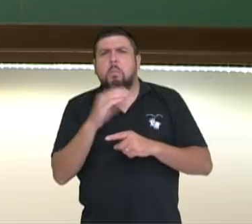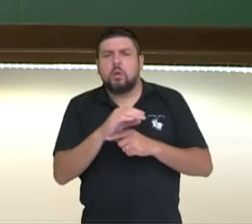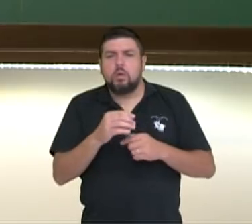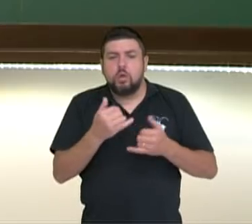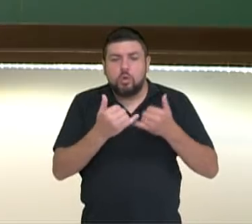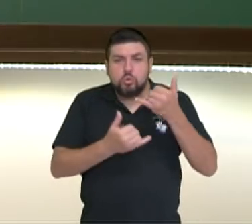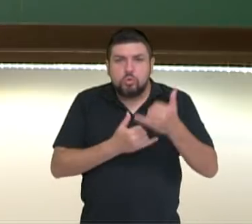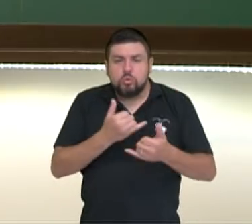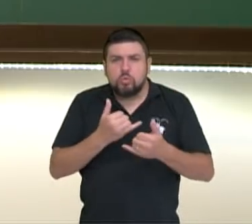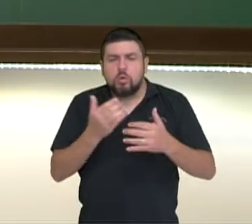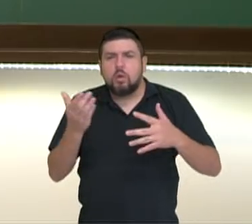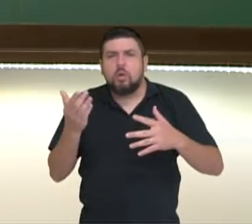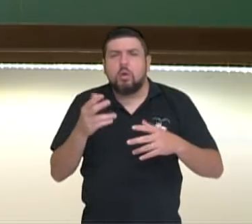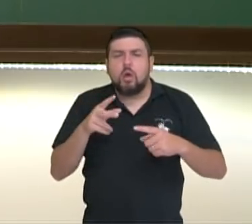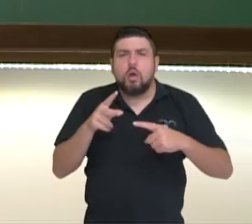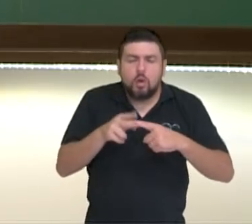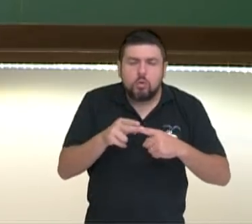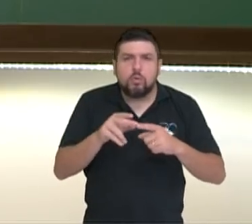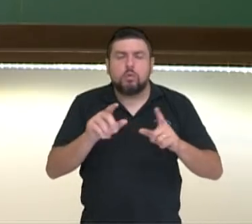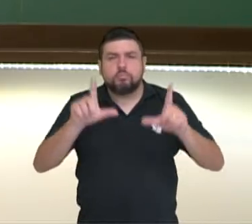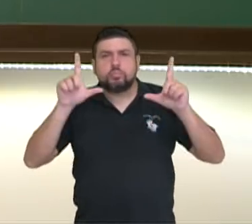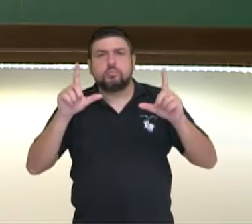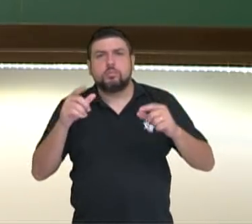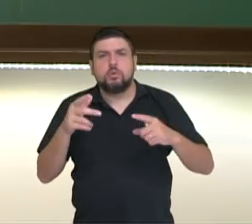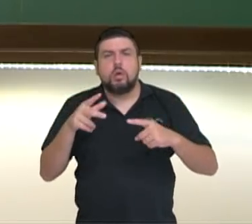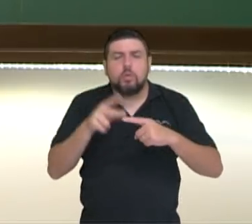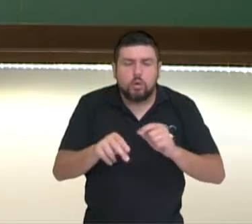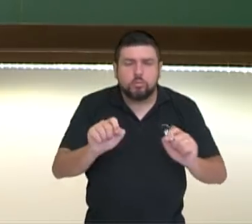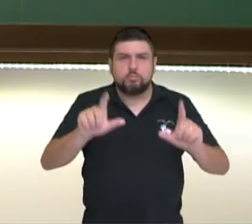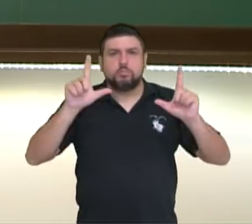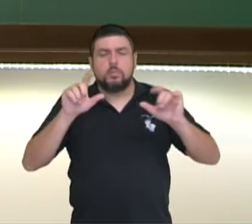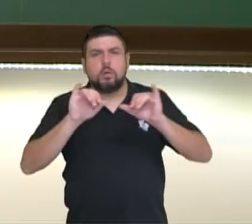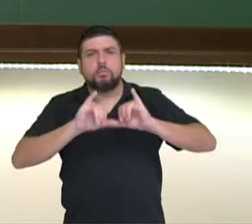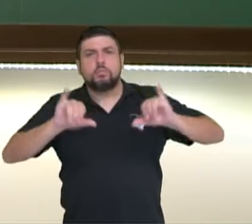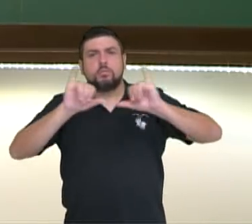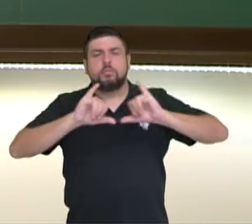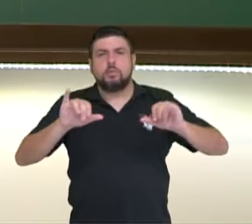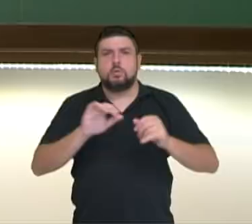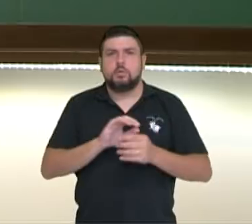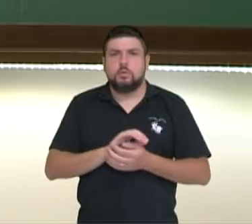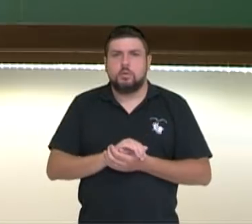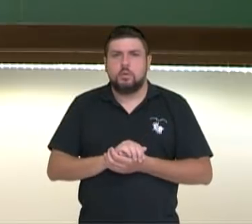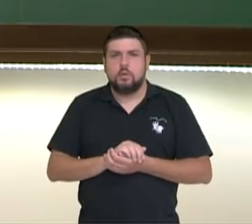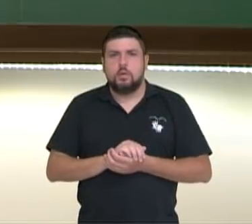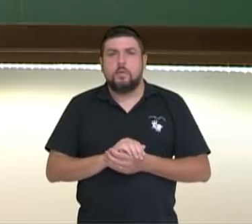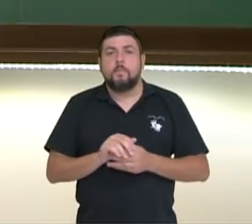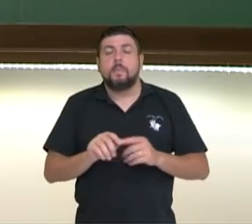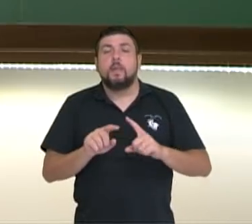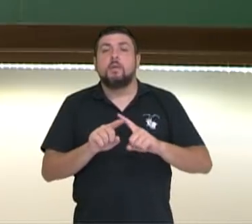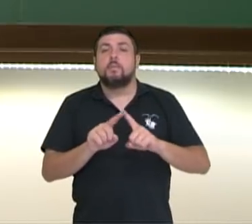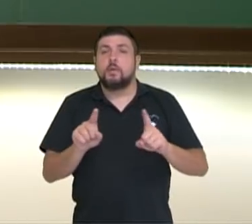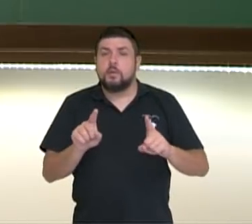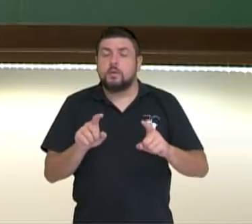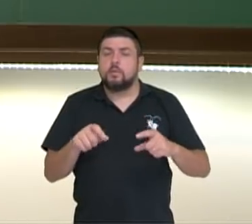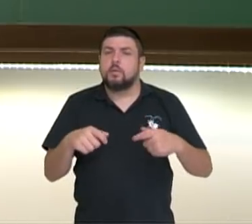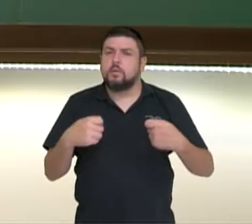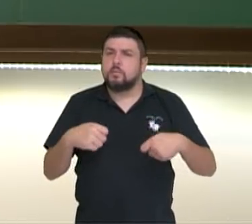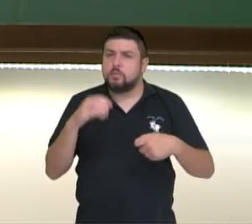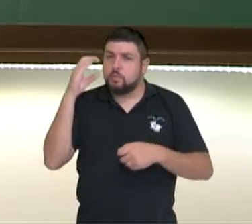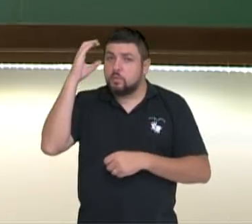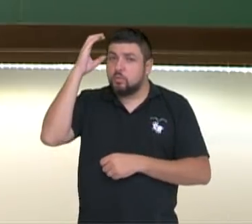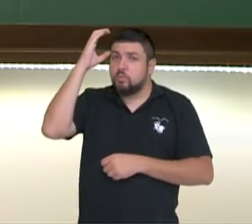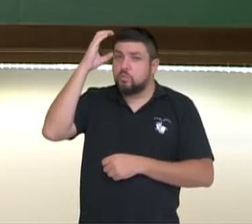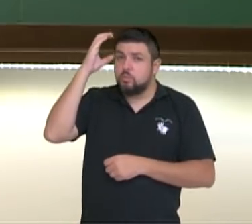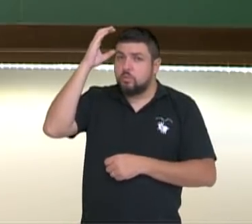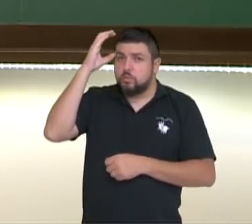nem consegue usar direito o aplicativo de tanto anúncio que vem. Mas nós temos que ter alguma coerência com esse uso dos aplicativos.